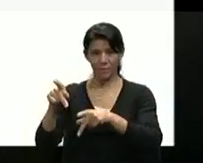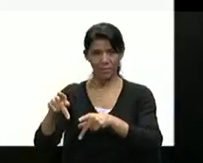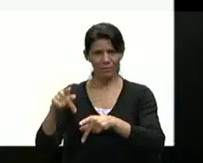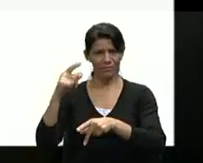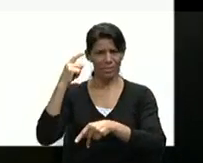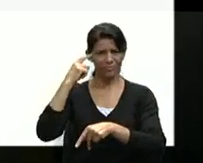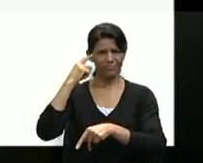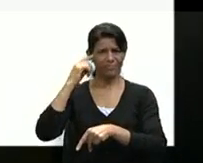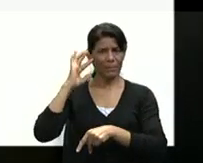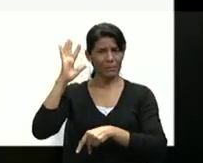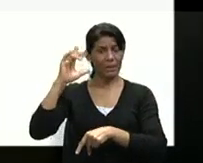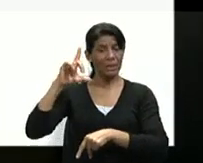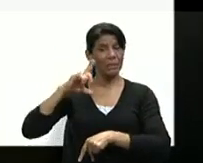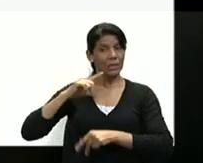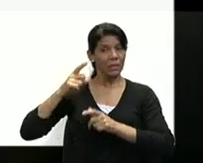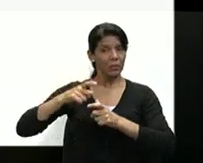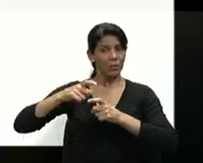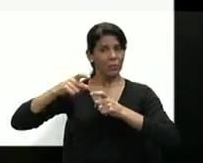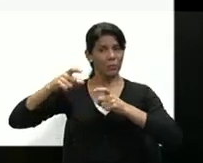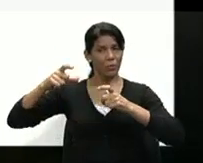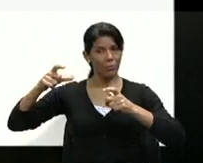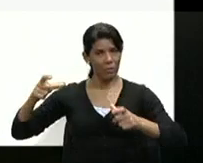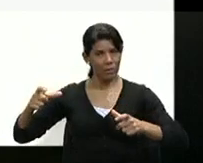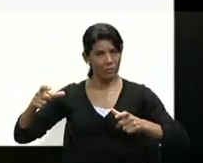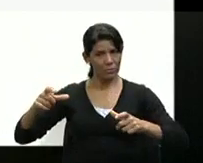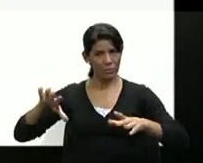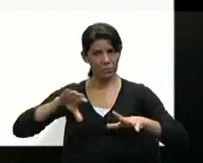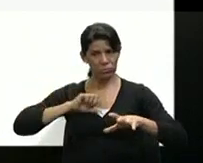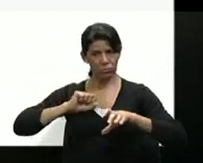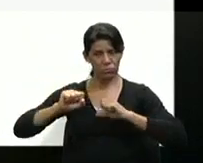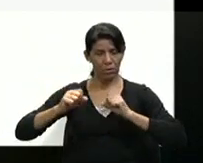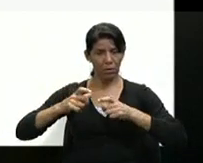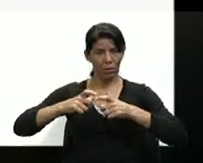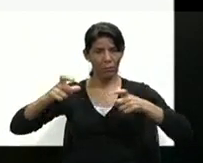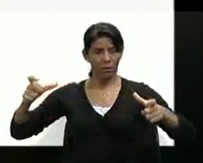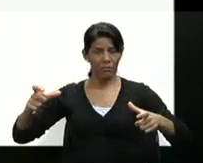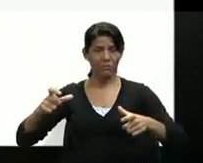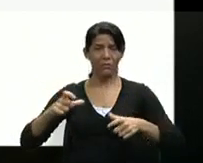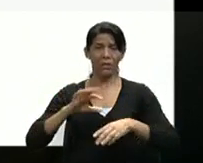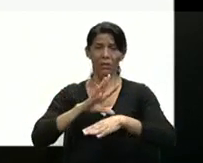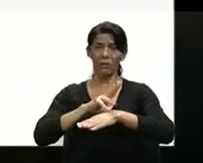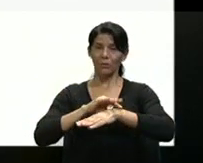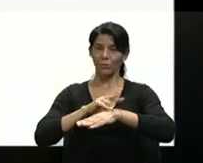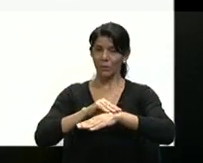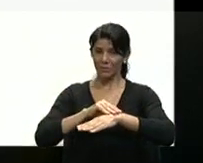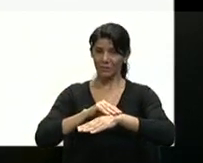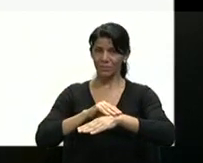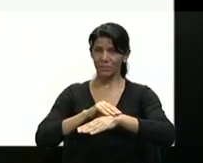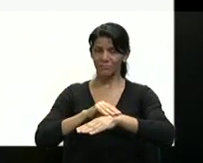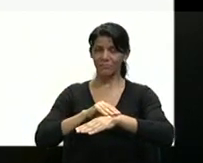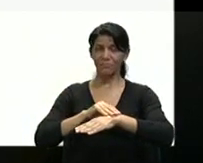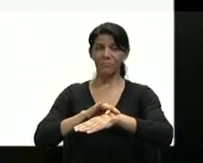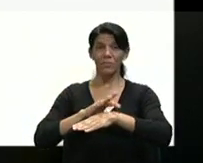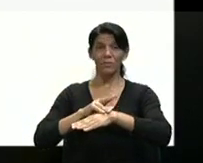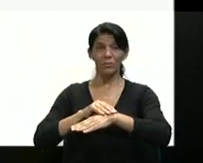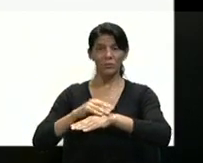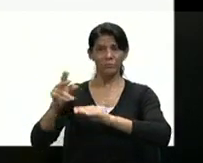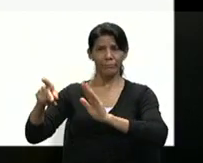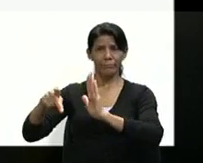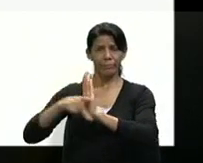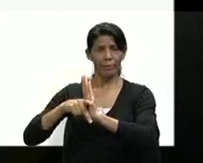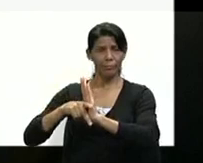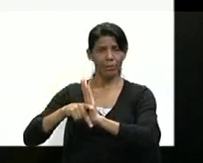um aumento da prevalência de muitas doenças crônicas não transmissíveis, doenças próprias